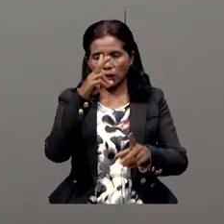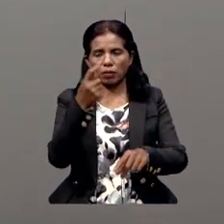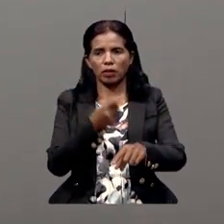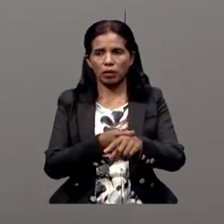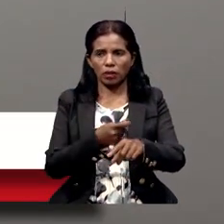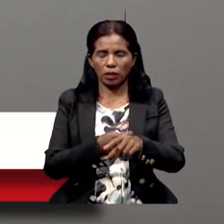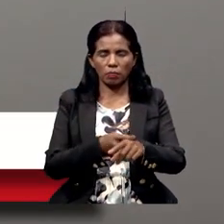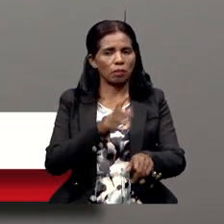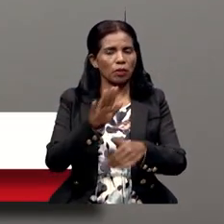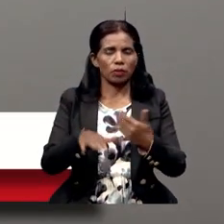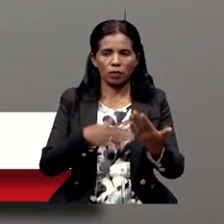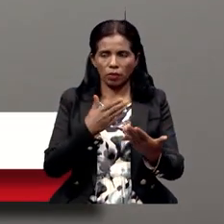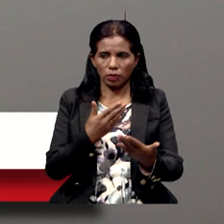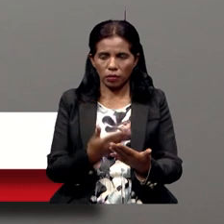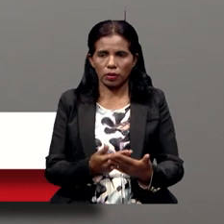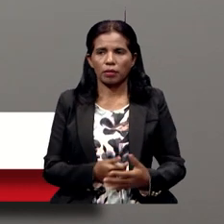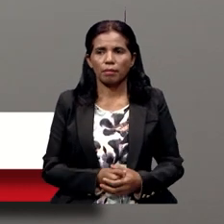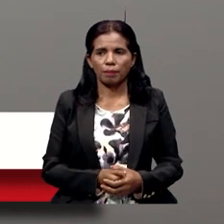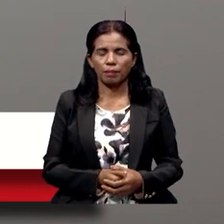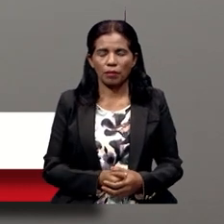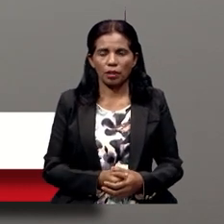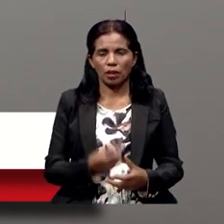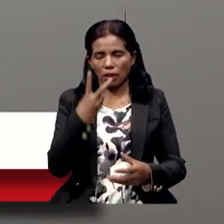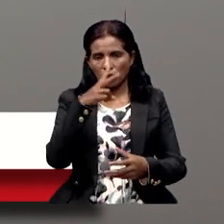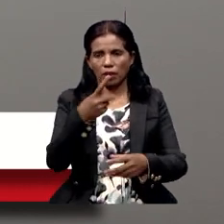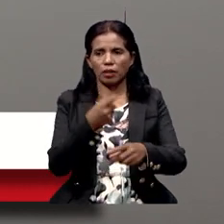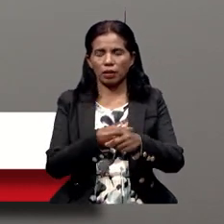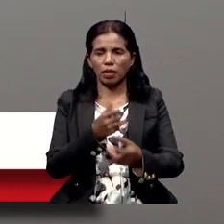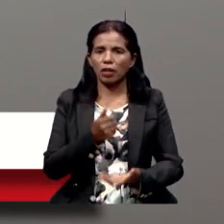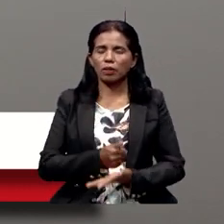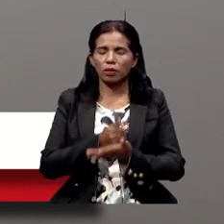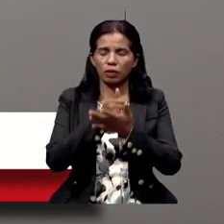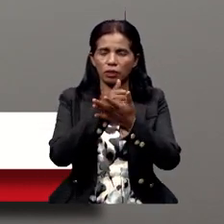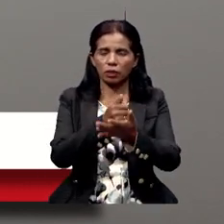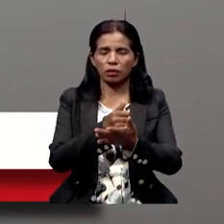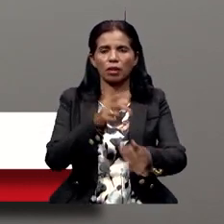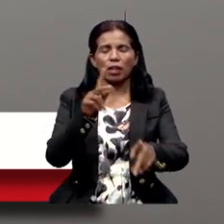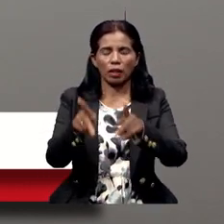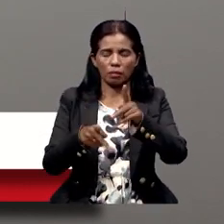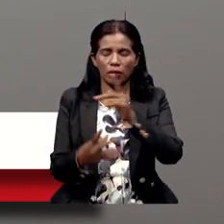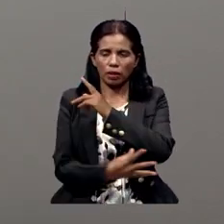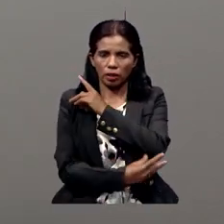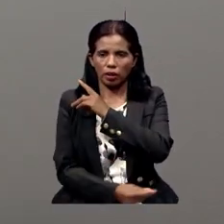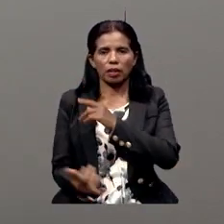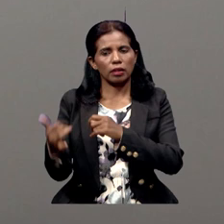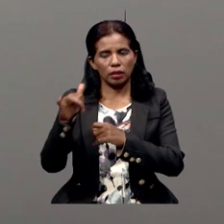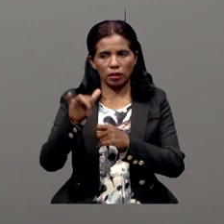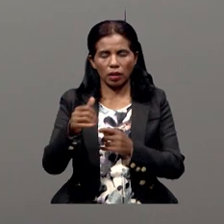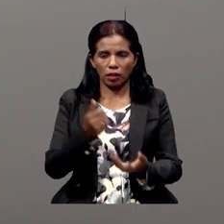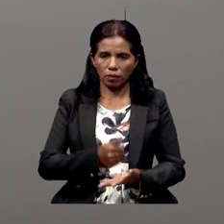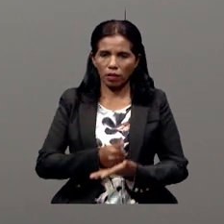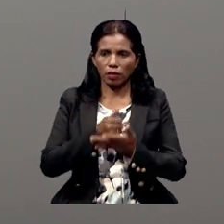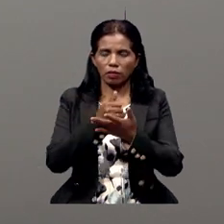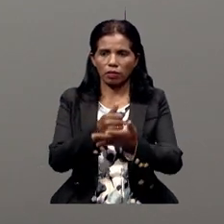duas coisas ter condições para ajuda aos mais pobres, verdadeira ajuda,